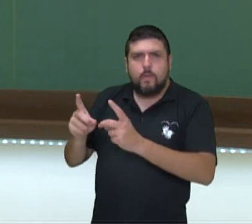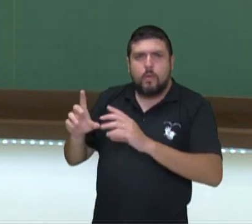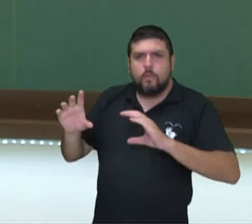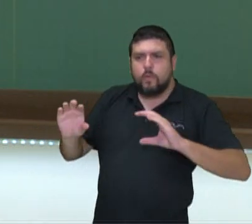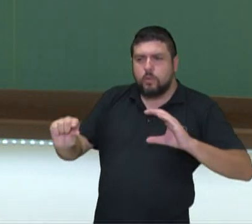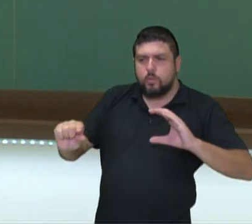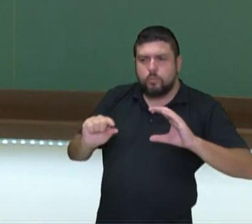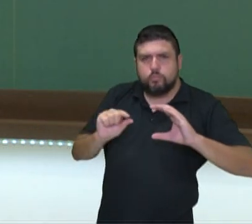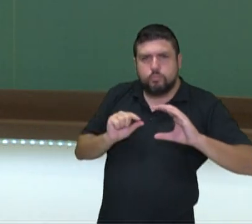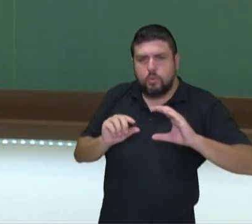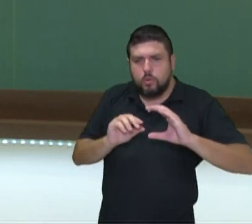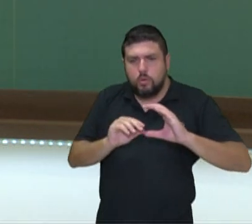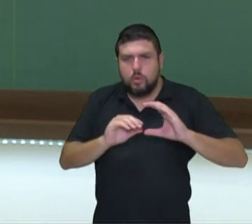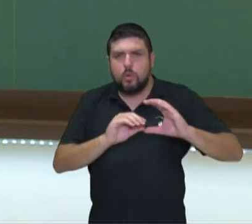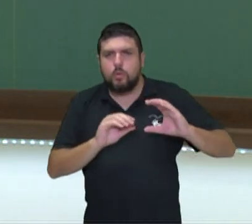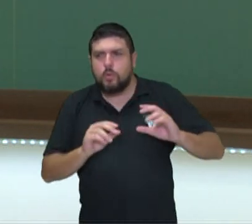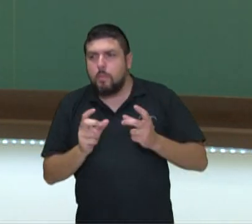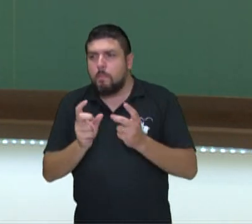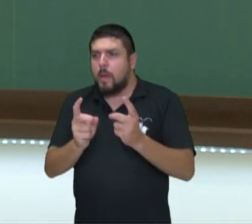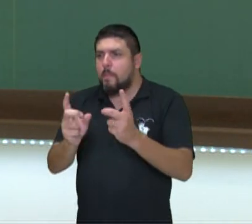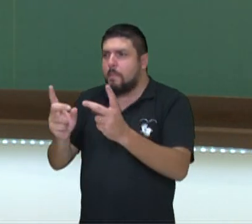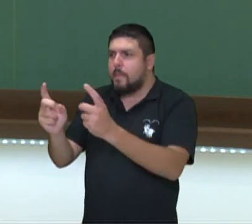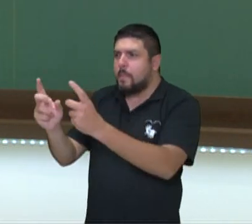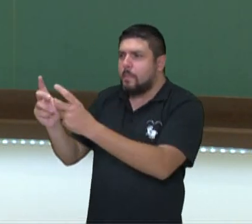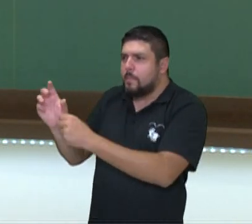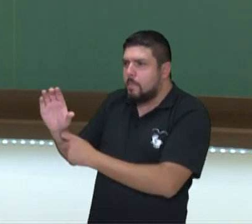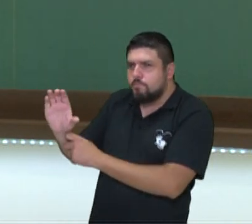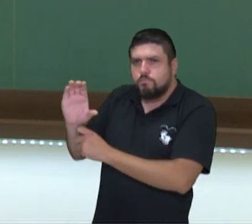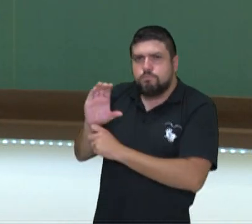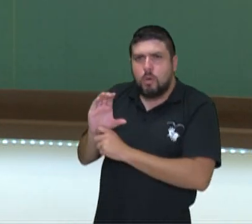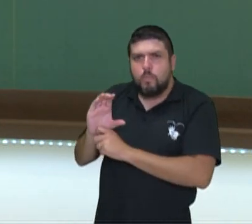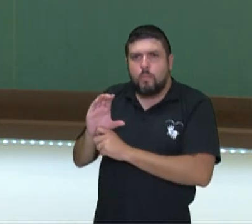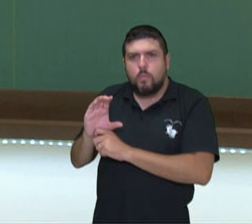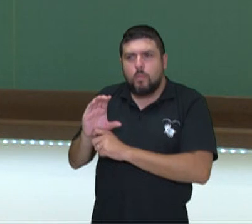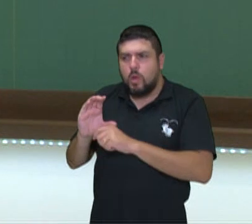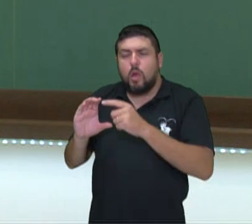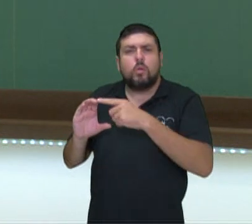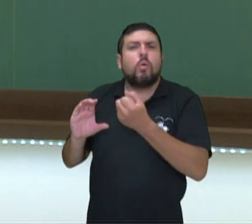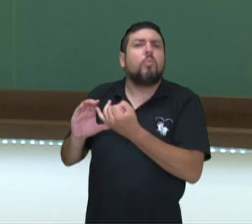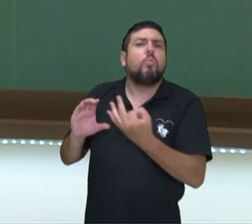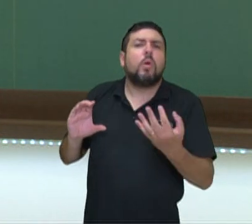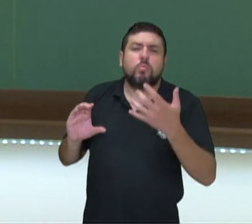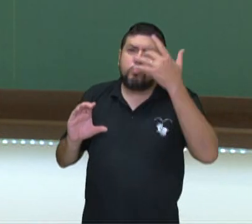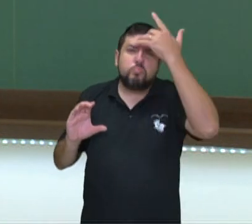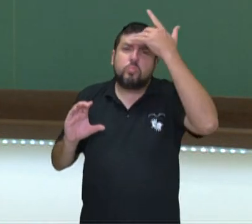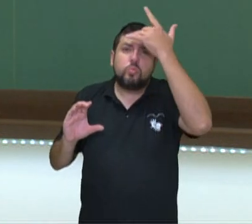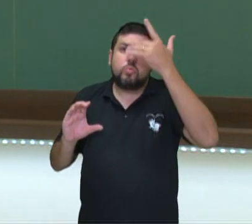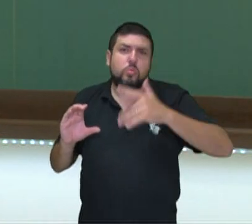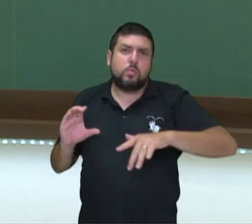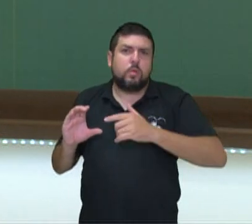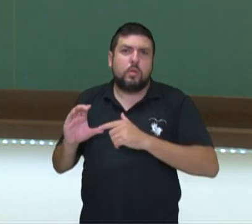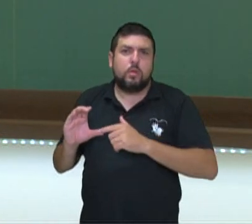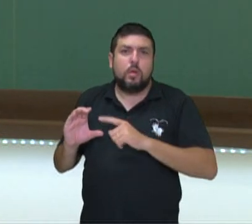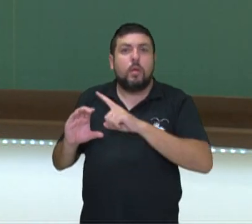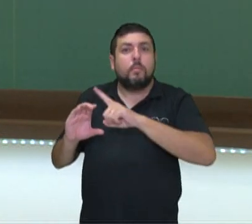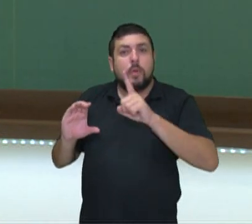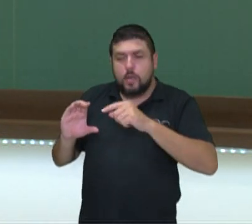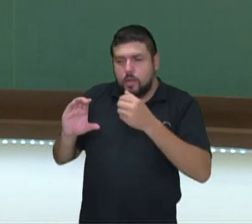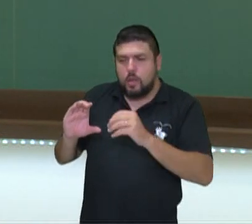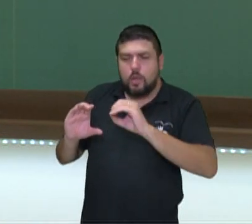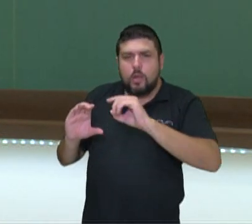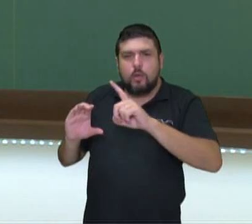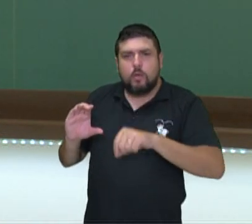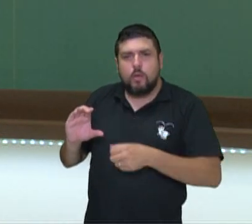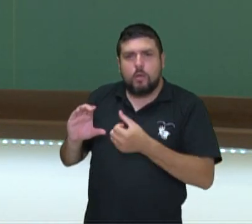da quantidade de vendas. A quantidade de vendas não foi colocada no nosso enunciado, por isso a letrinha V